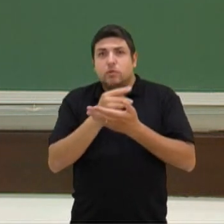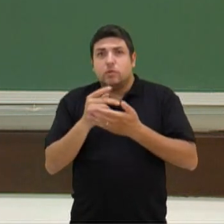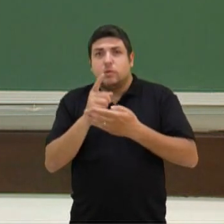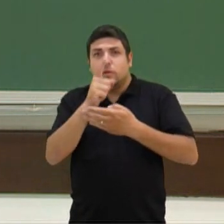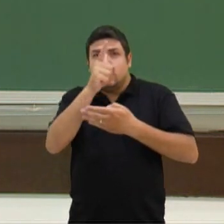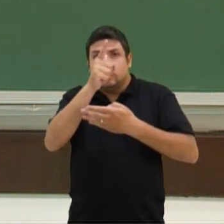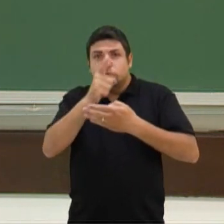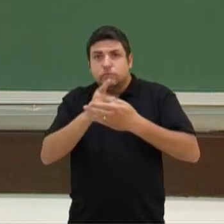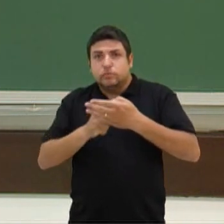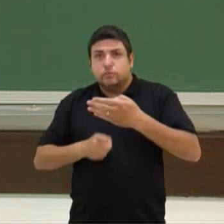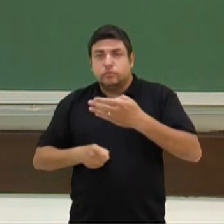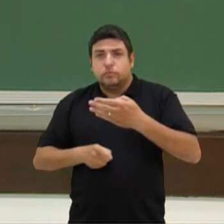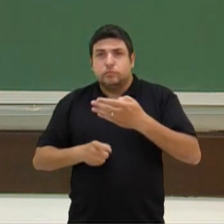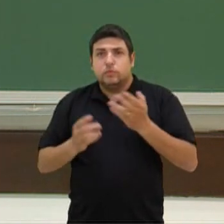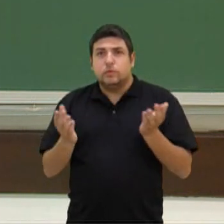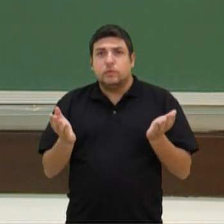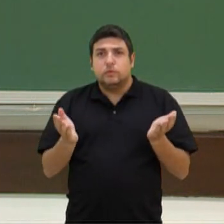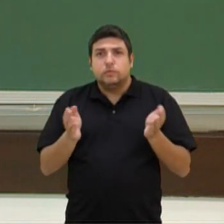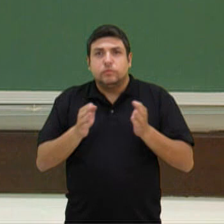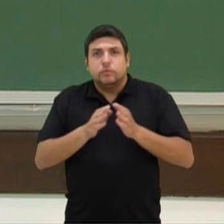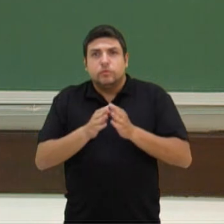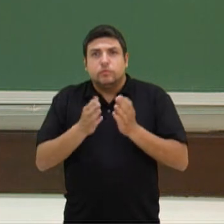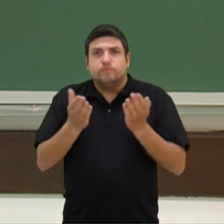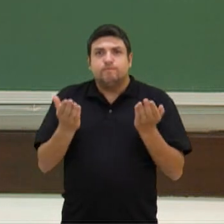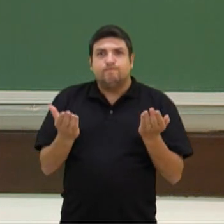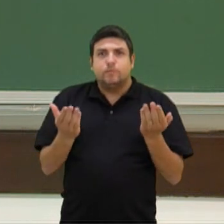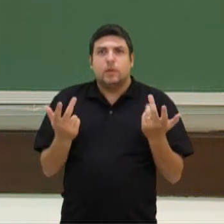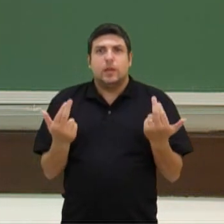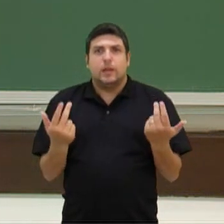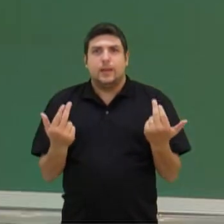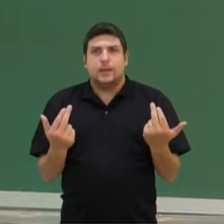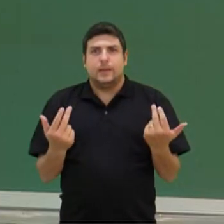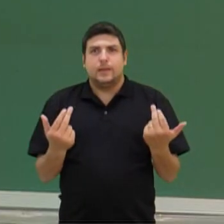você fizer, ela não vai ficar simétrica.